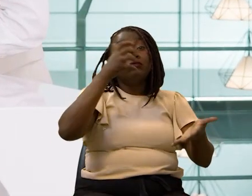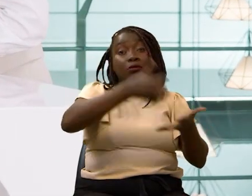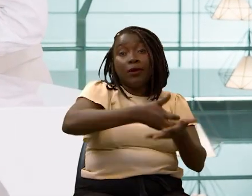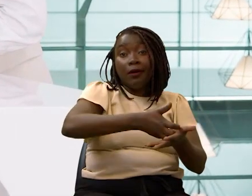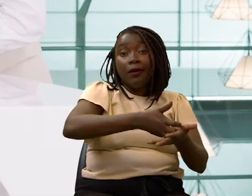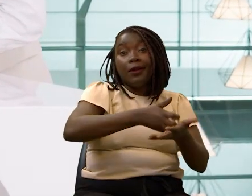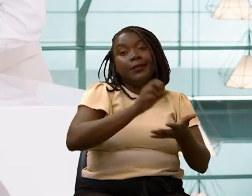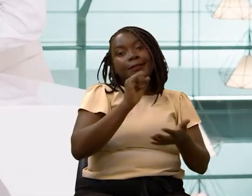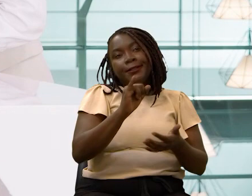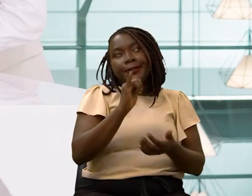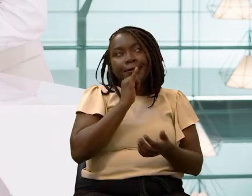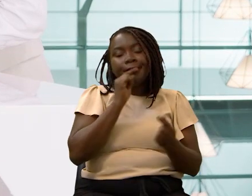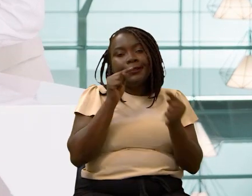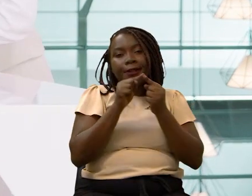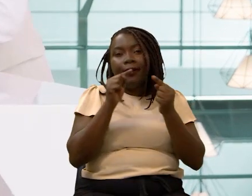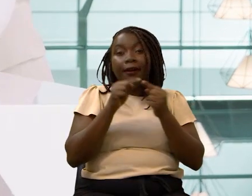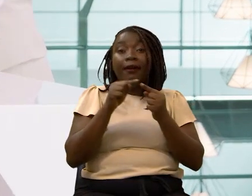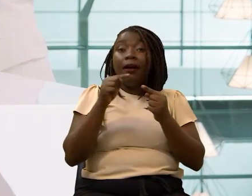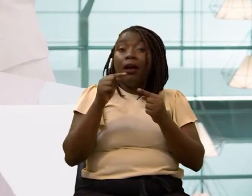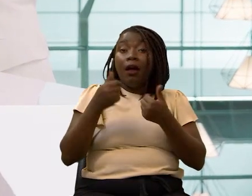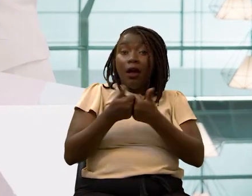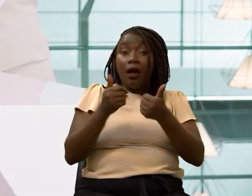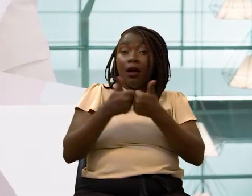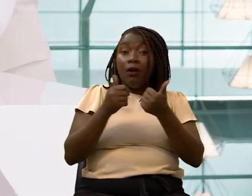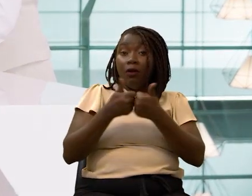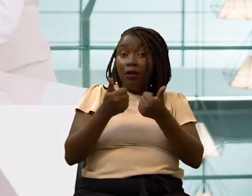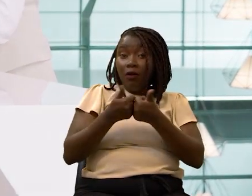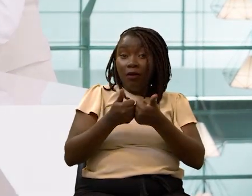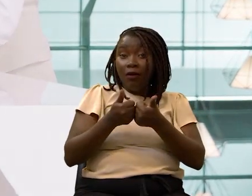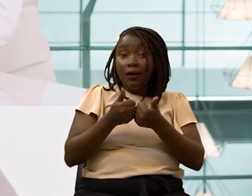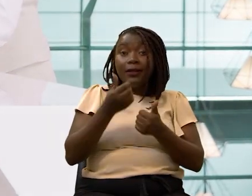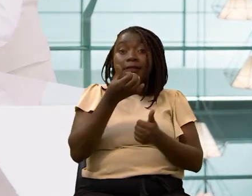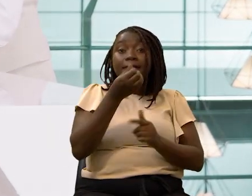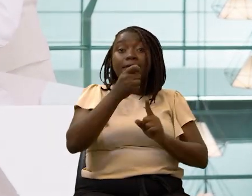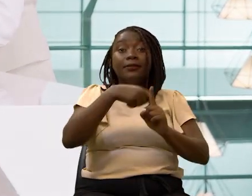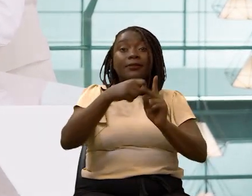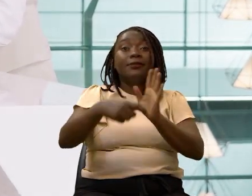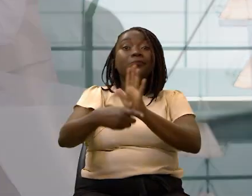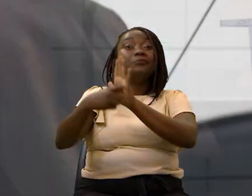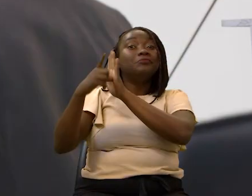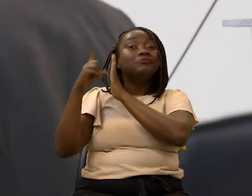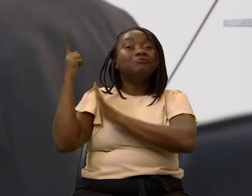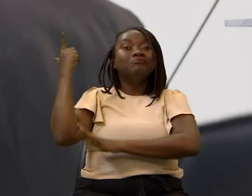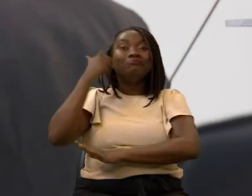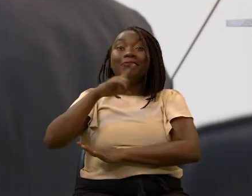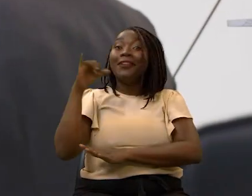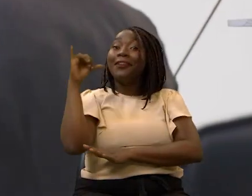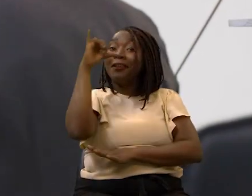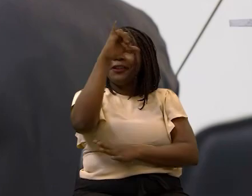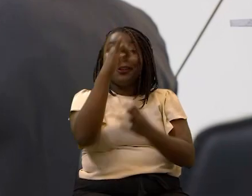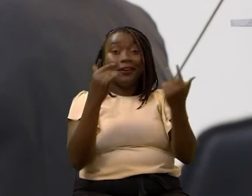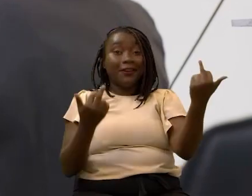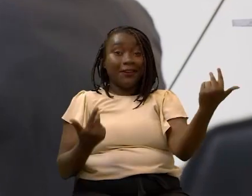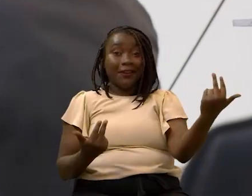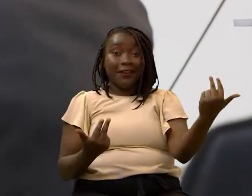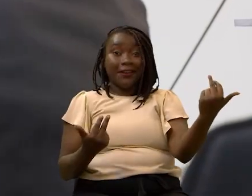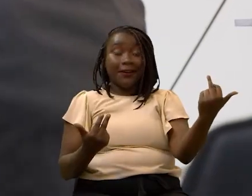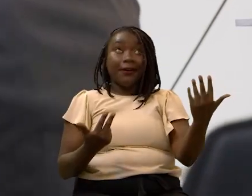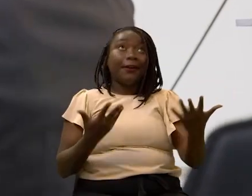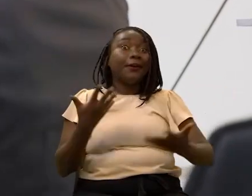comprar se for o caso, uma passagem de ônibus com 6 meses de antecedência. De avião